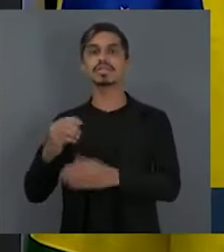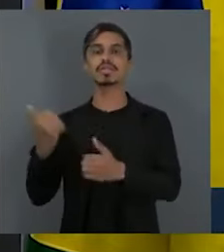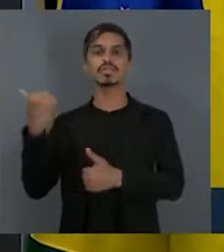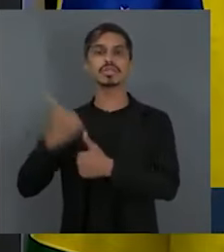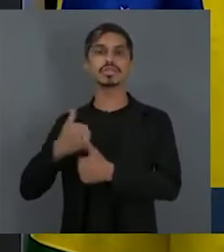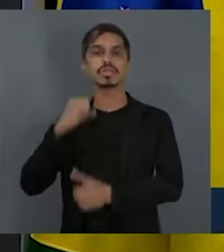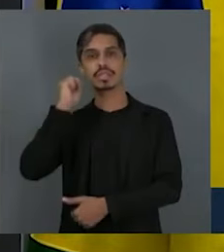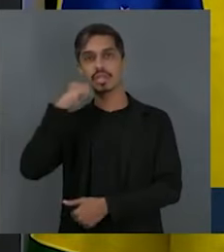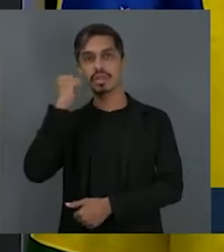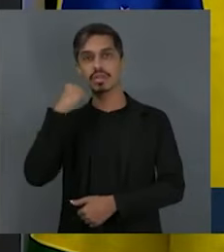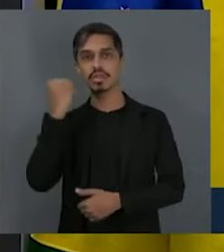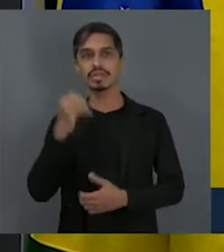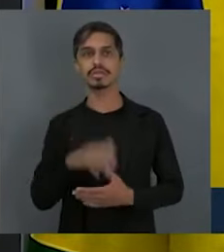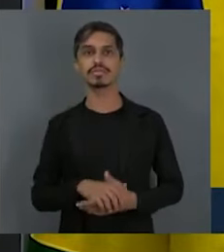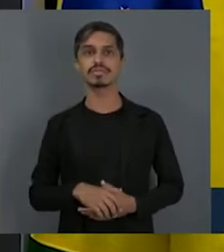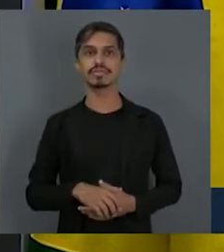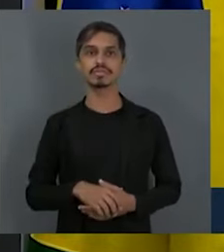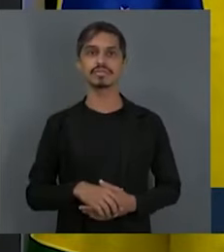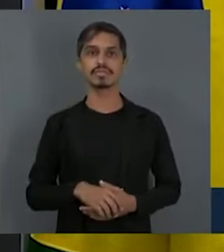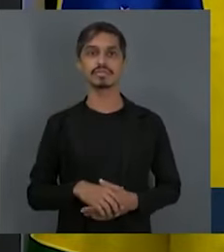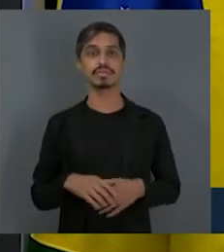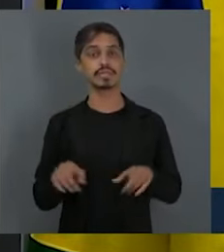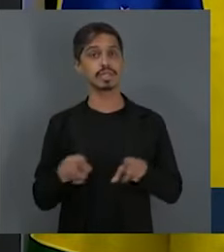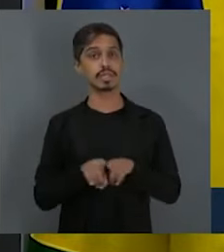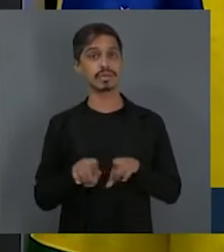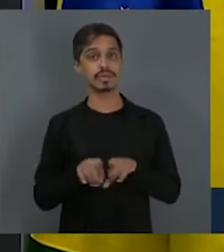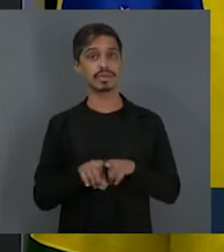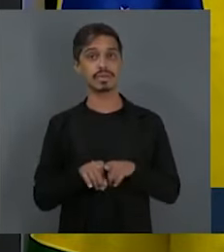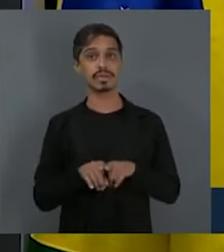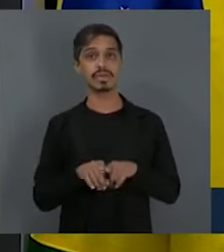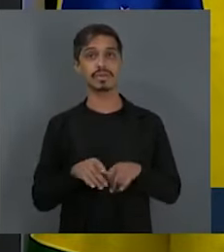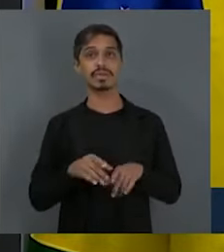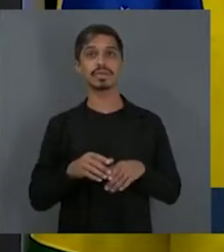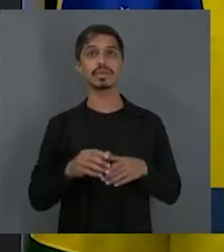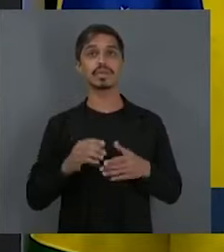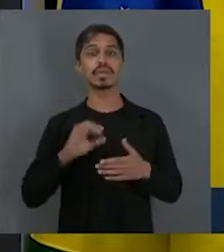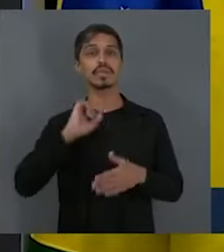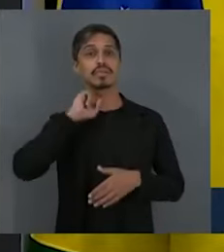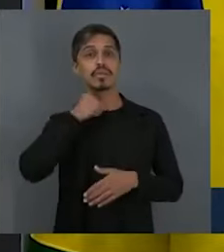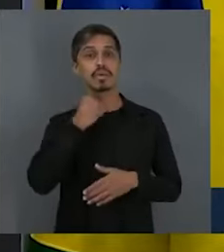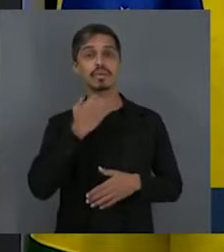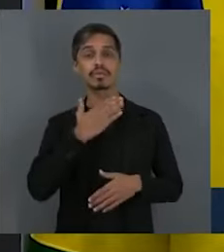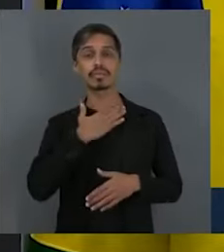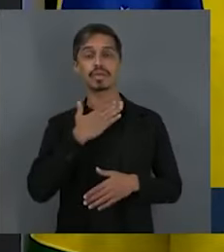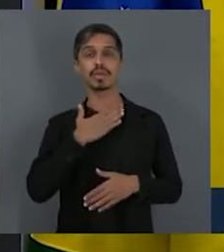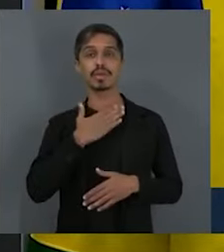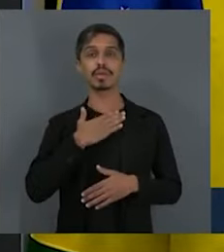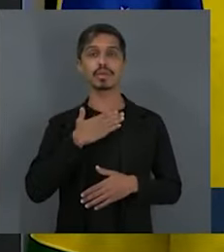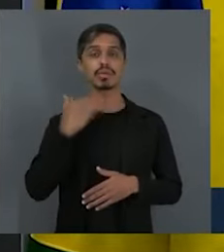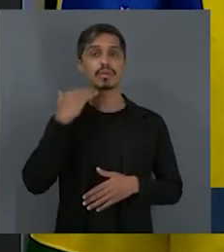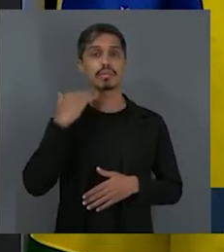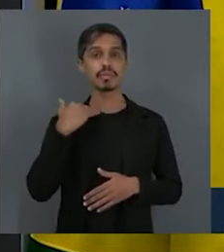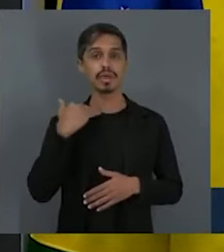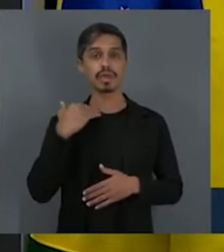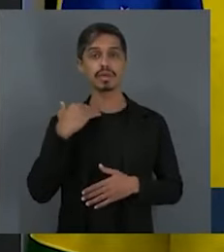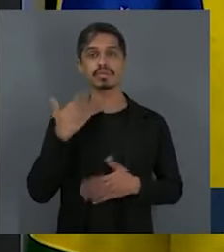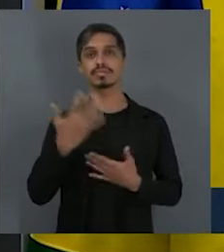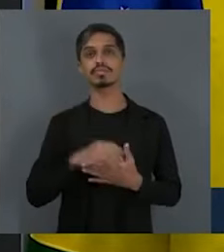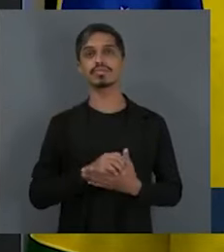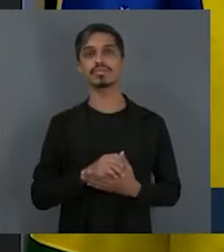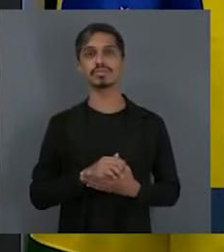Senadora e também as contas ficaram a título de